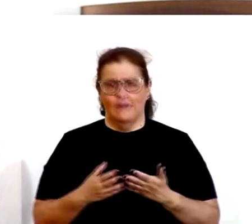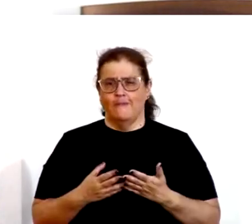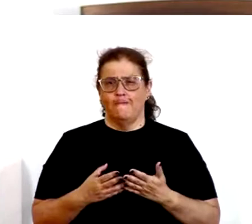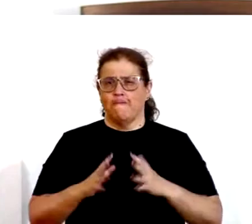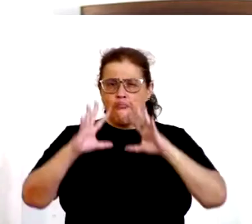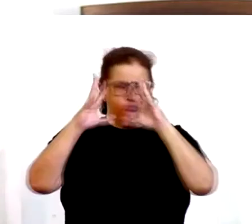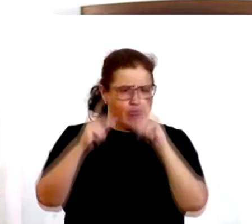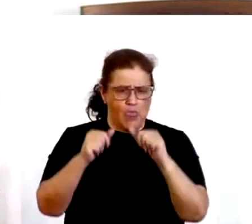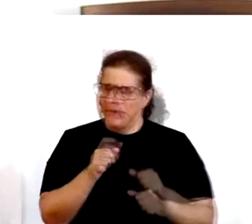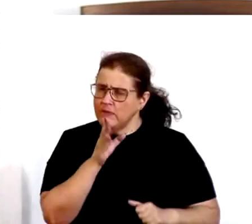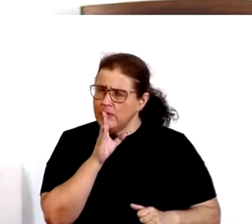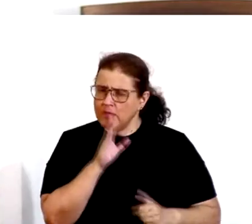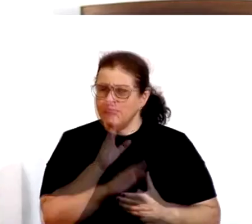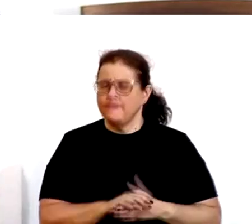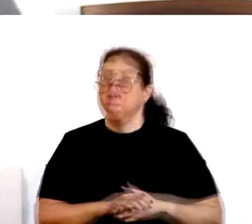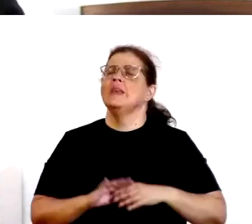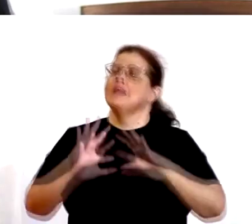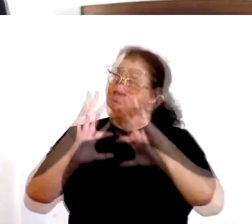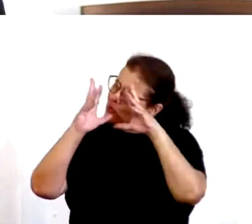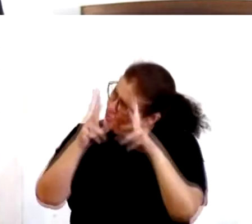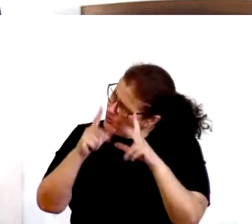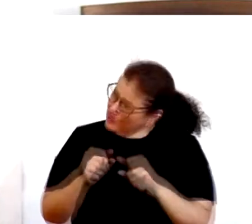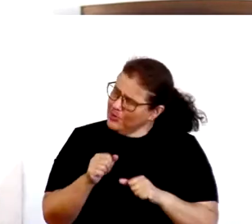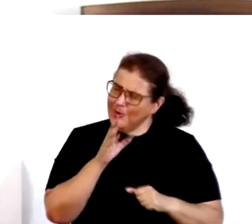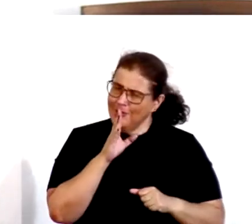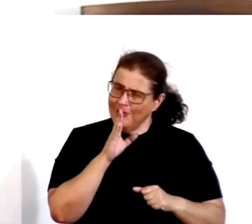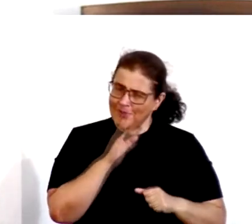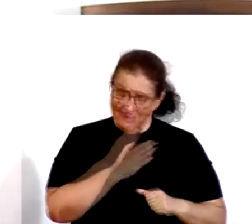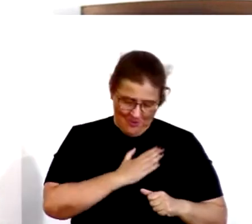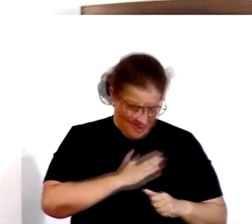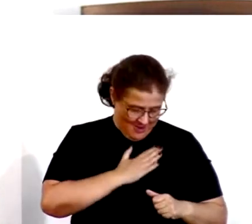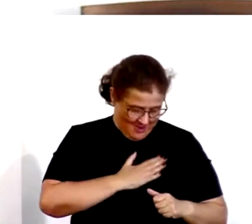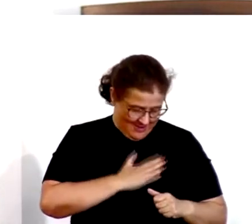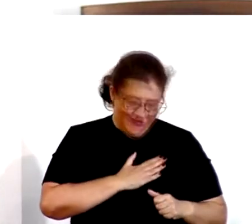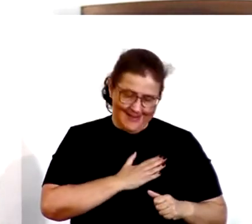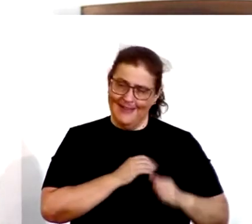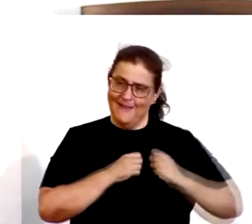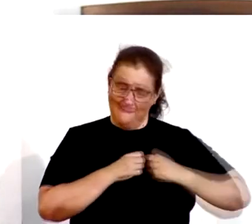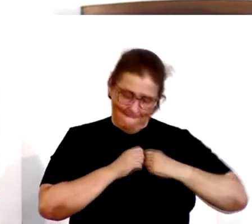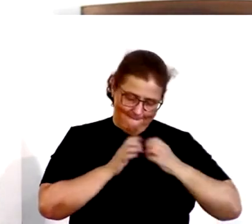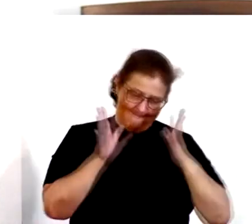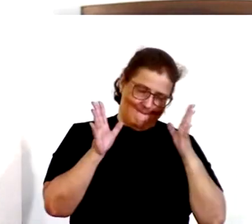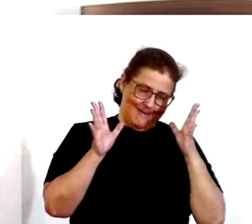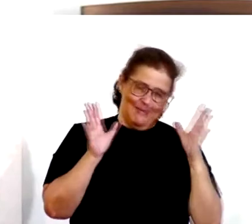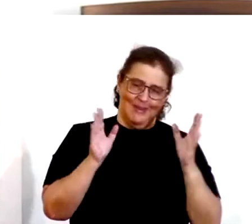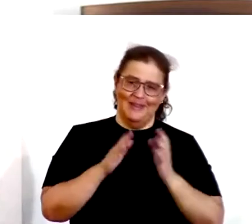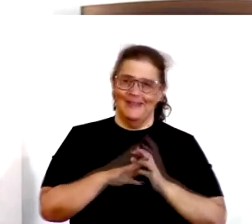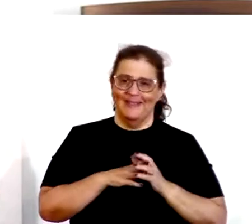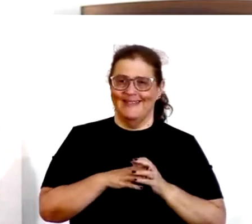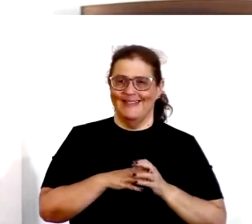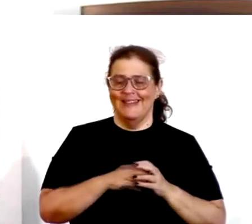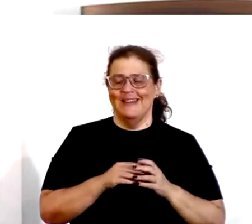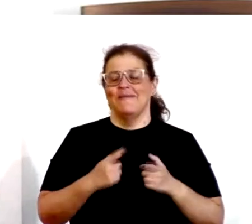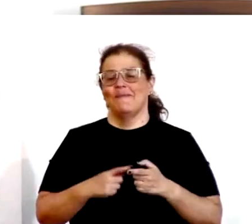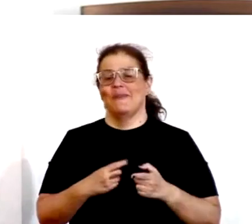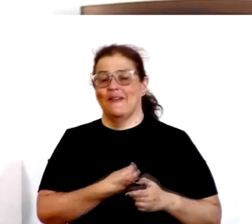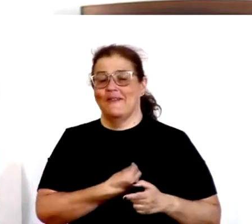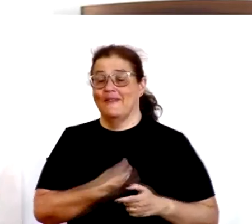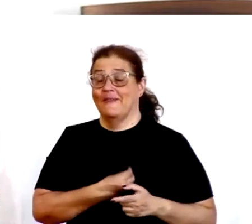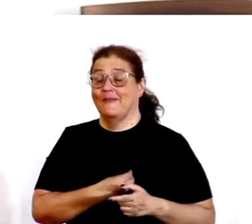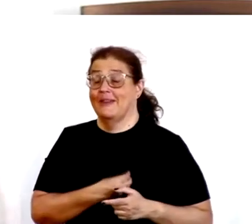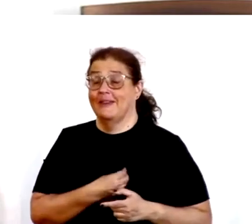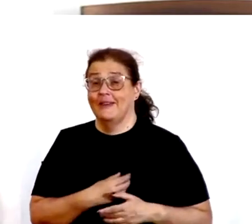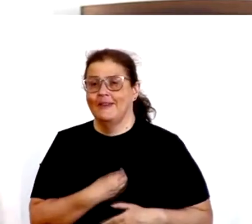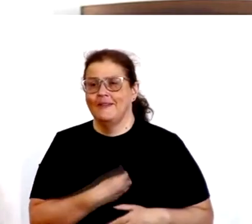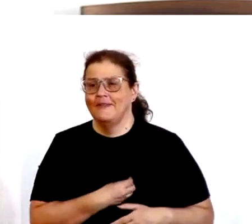conhecimento, eles possam ter o coração iluminado, a fim de viver essa novidade de vida